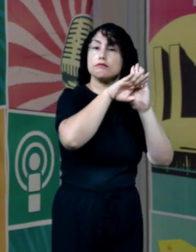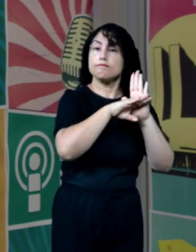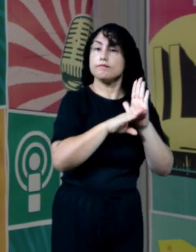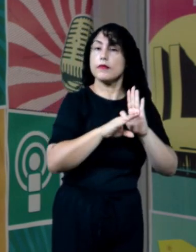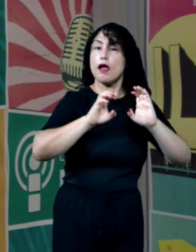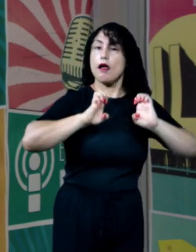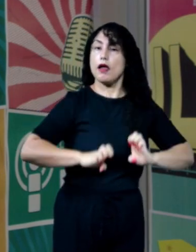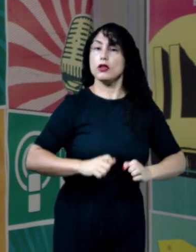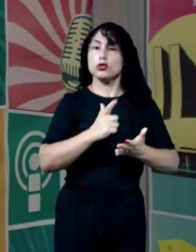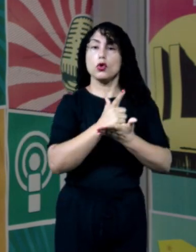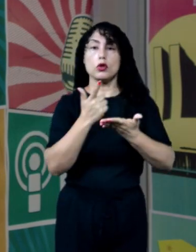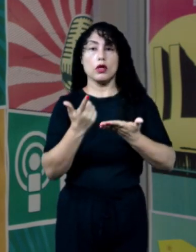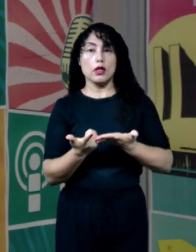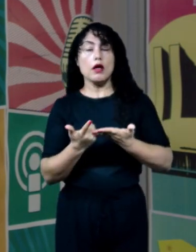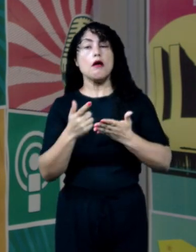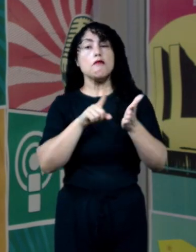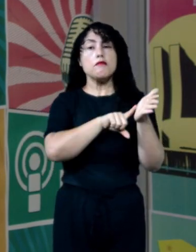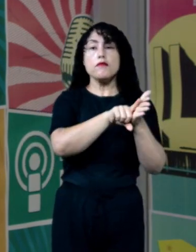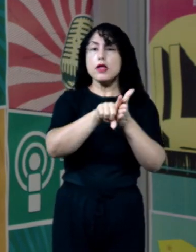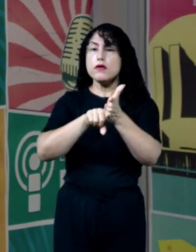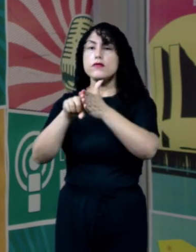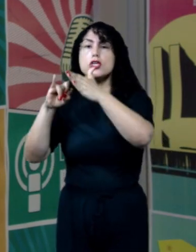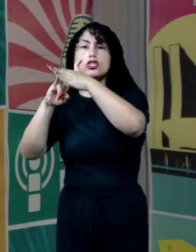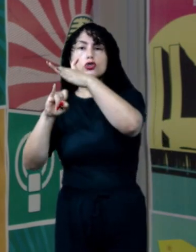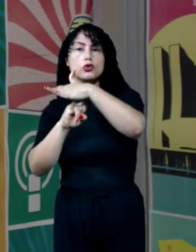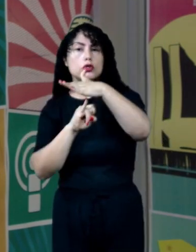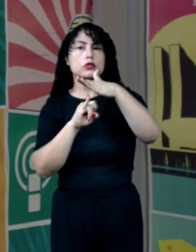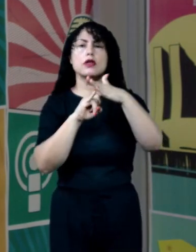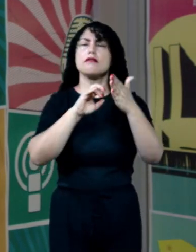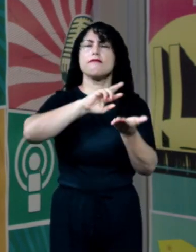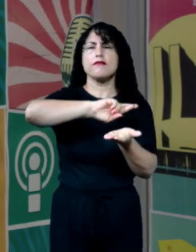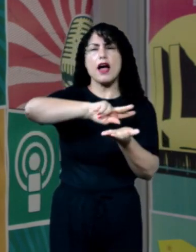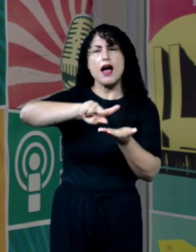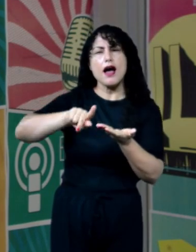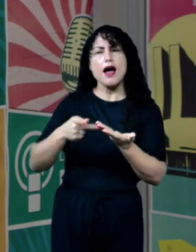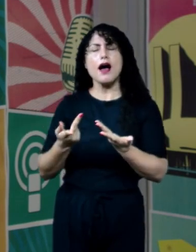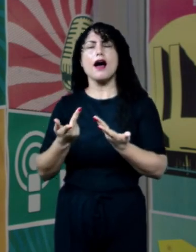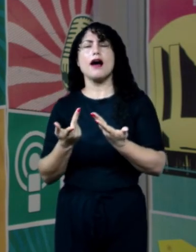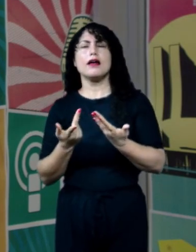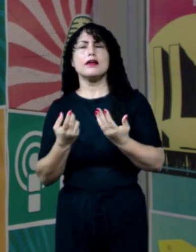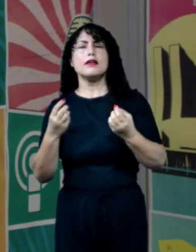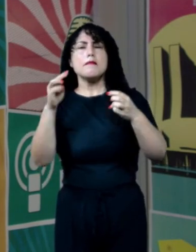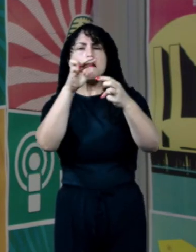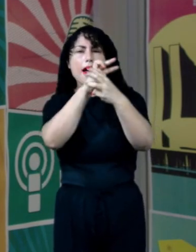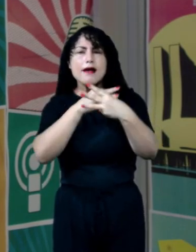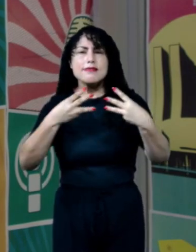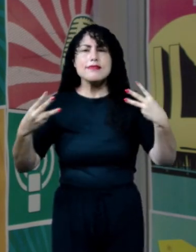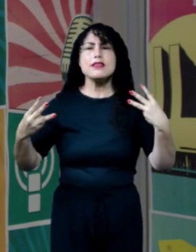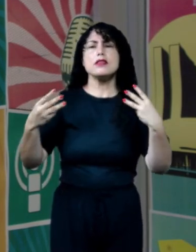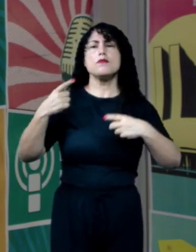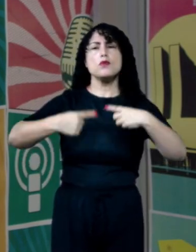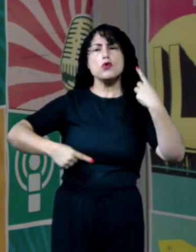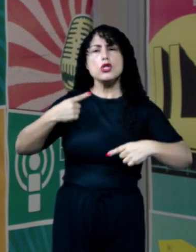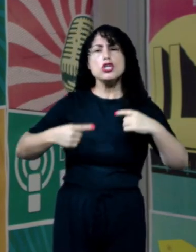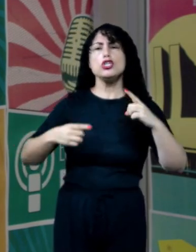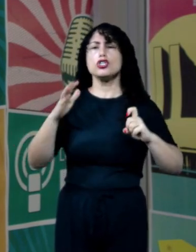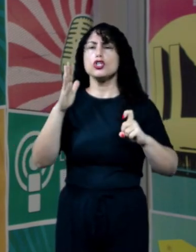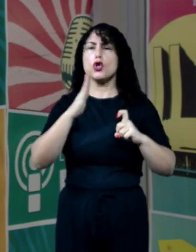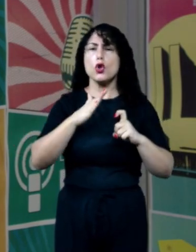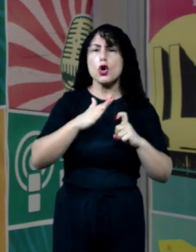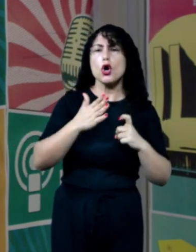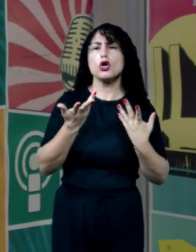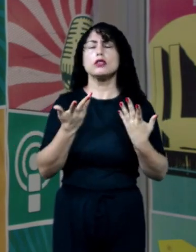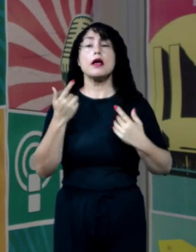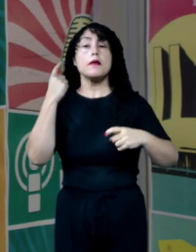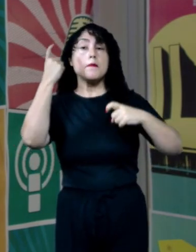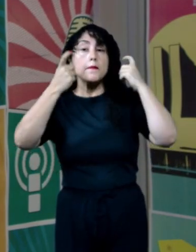assim, verifica essas instituições. Entendeu? Tem das mais diferentes matizes políticos, ideológicos, mas assim, o mais importante é você estar